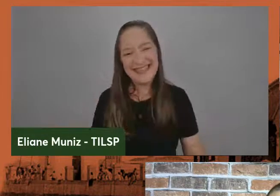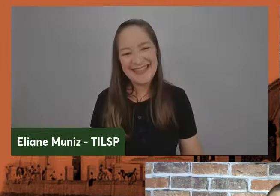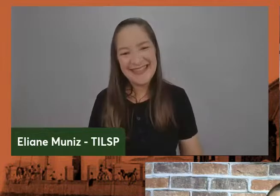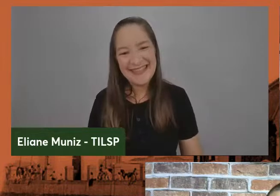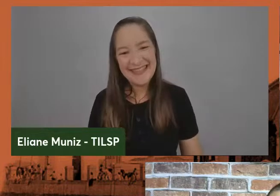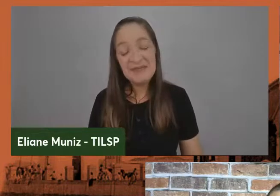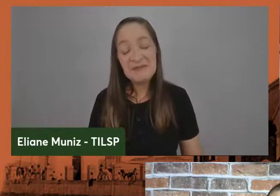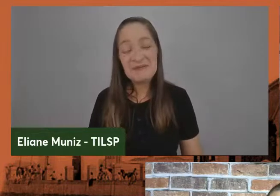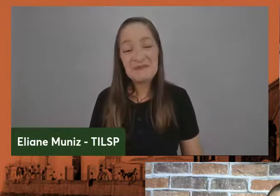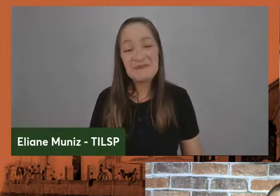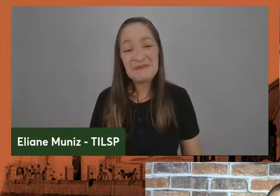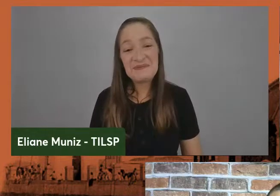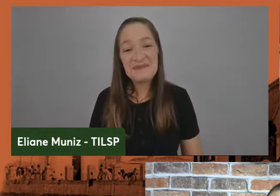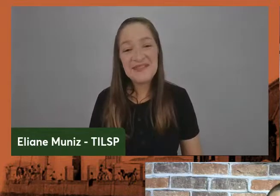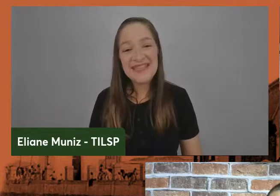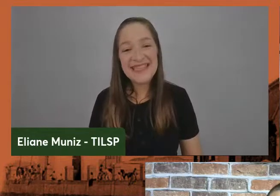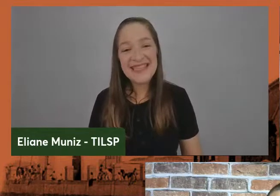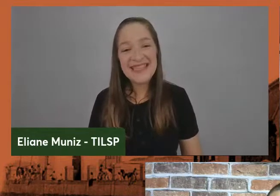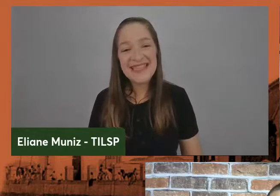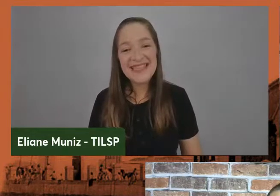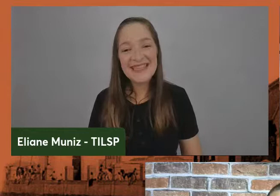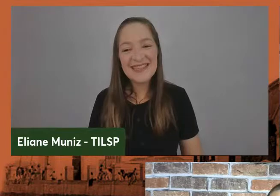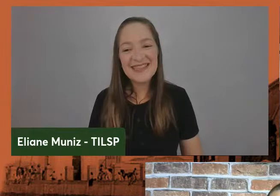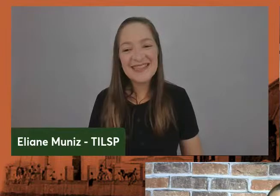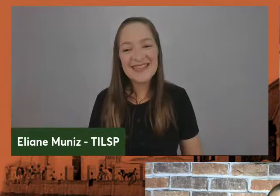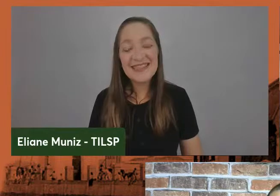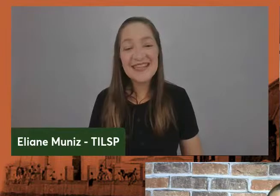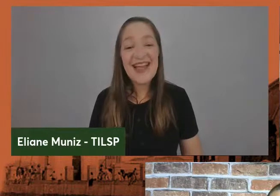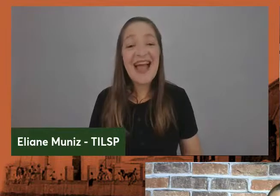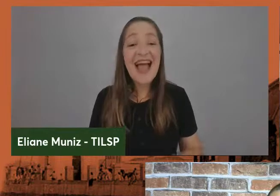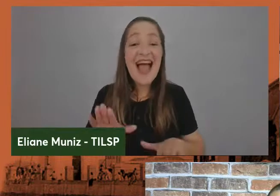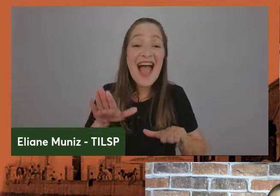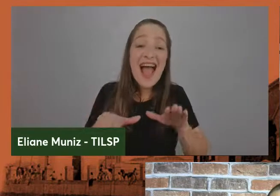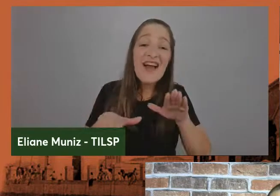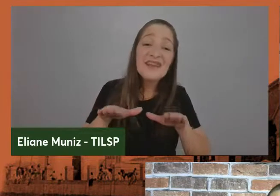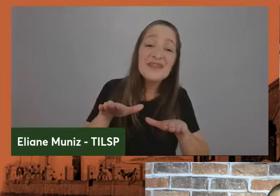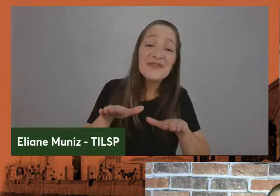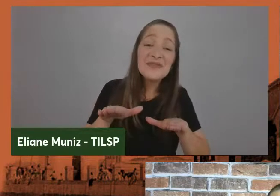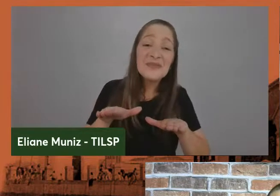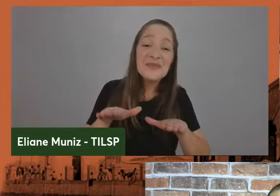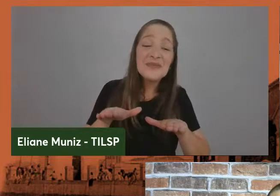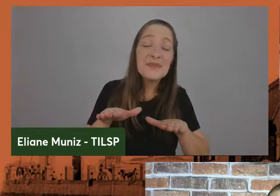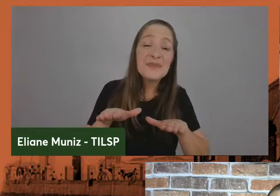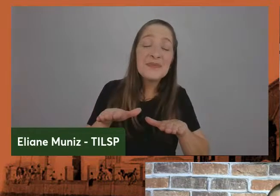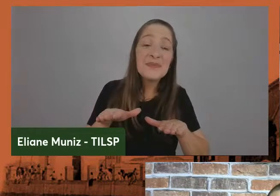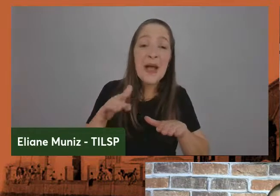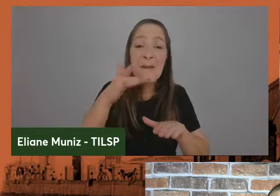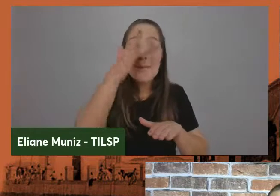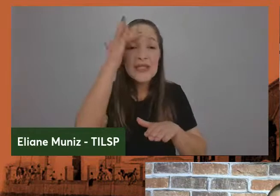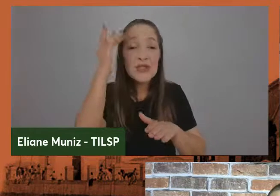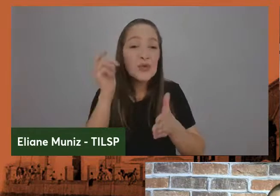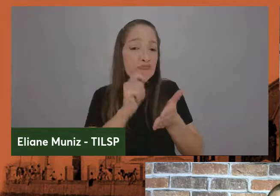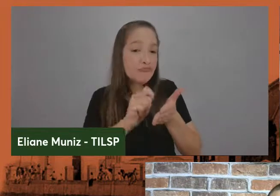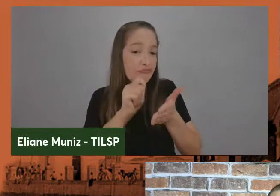De uma liberdade que, às vezes, você... Há escritores, vamos